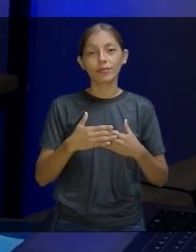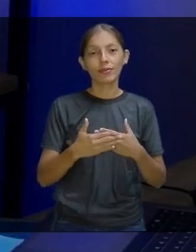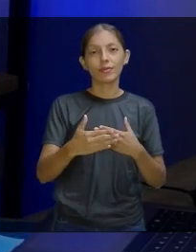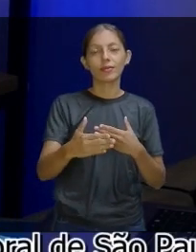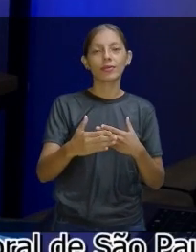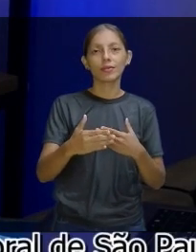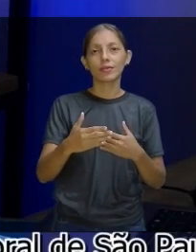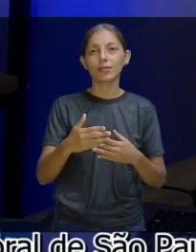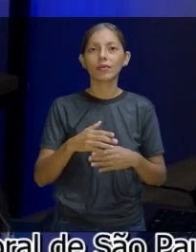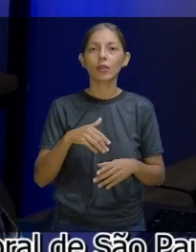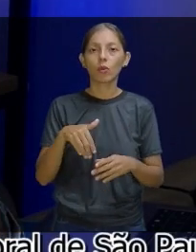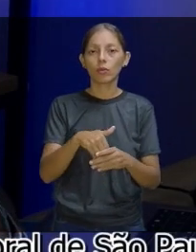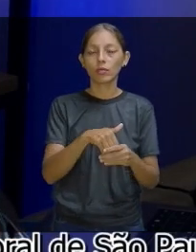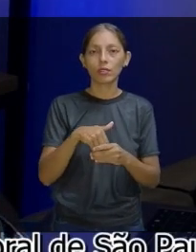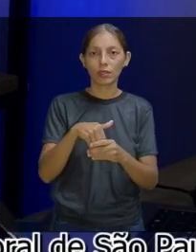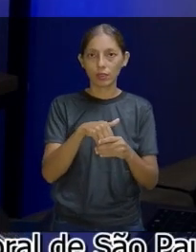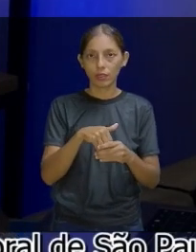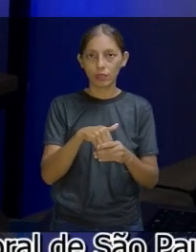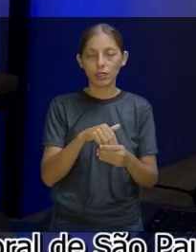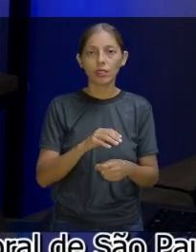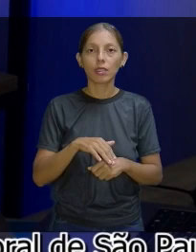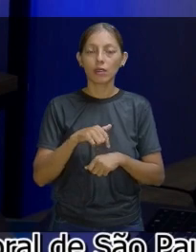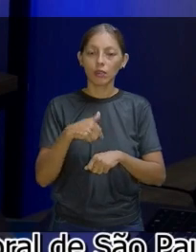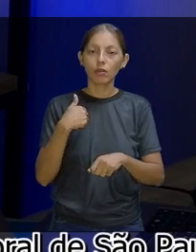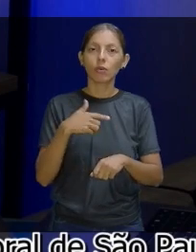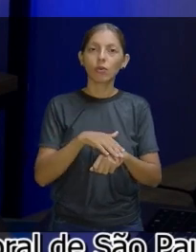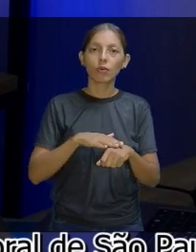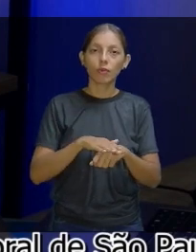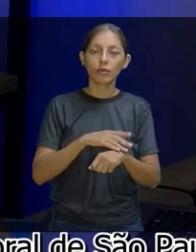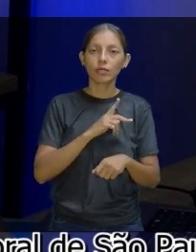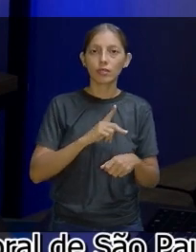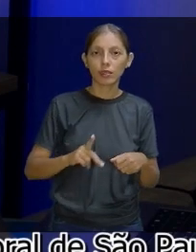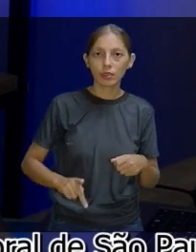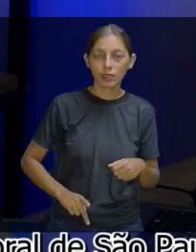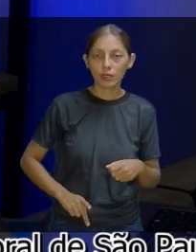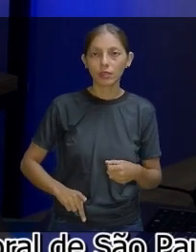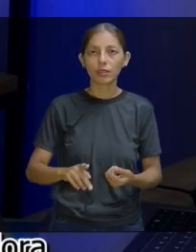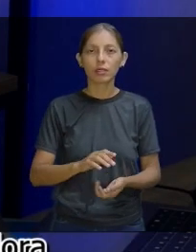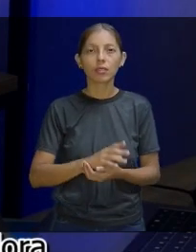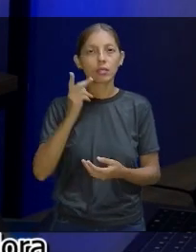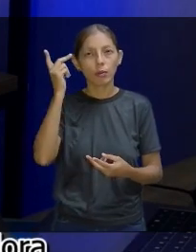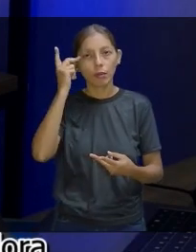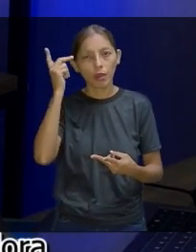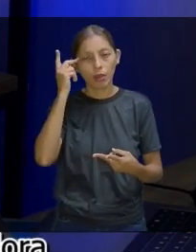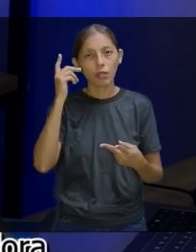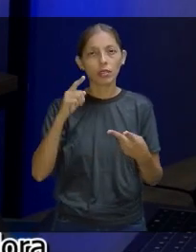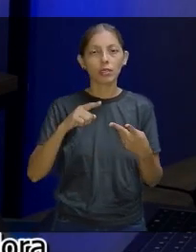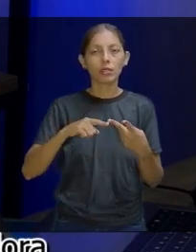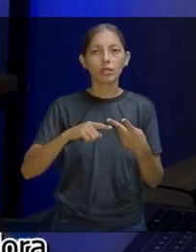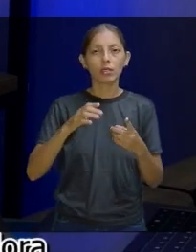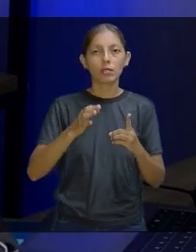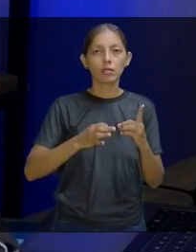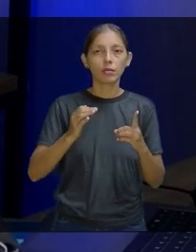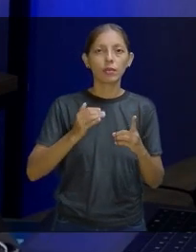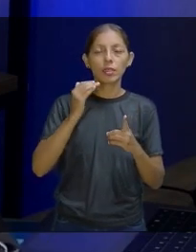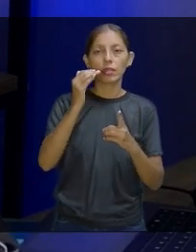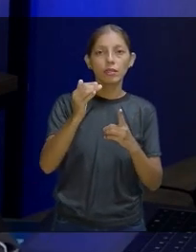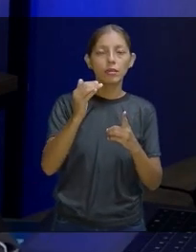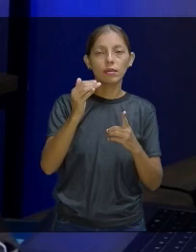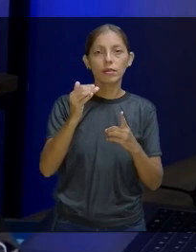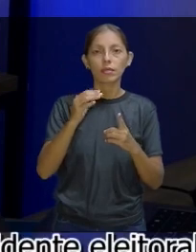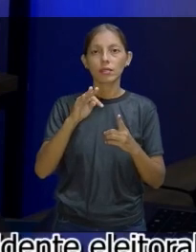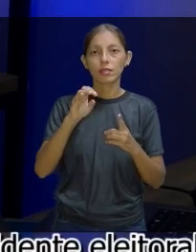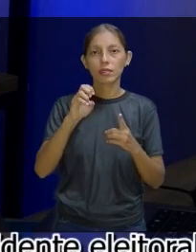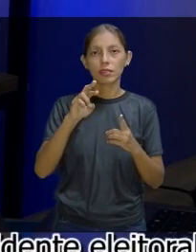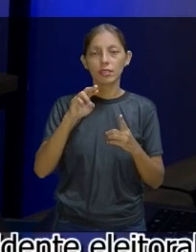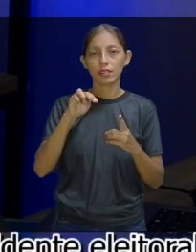ano. Eu conversei então com o presidente do Tribunal Regional Eleitoral de São Paulo, desembargador Silmar Fernandes, a desembargadora Wanderlei Terezinha